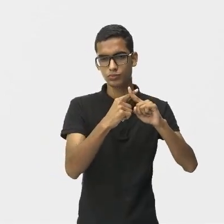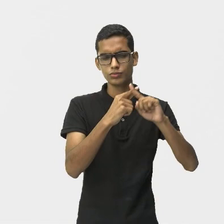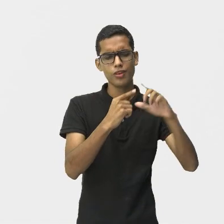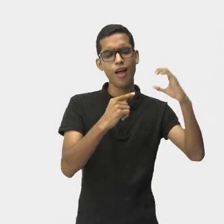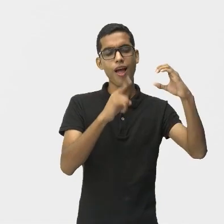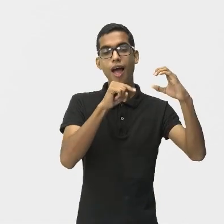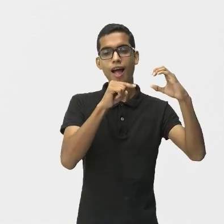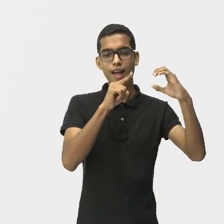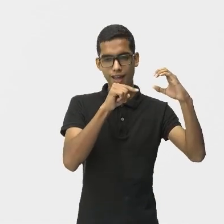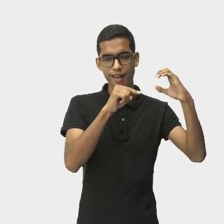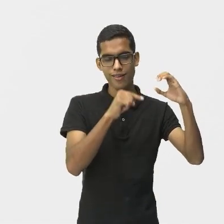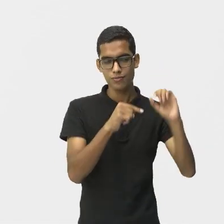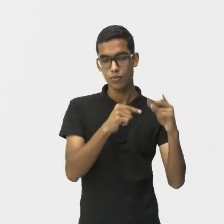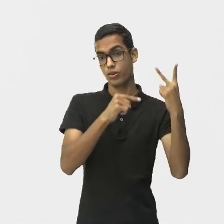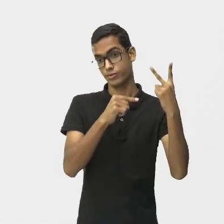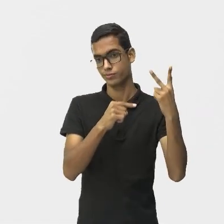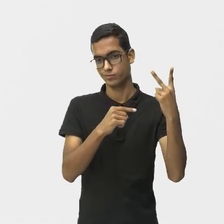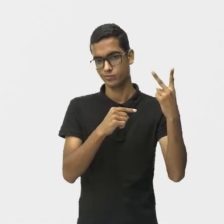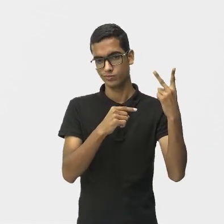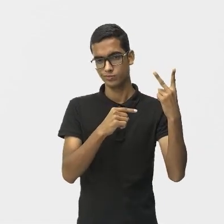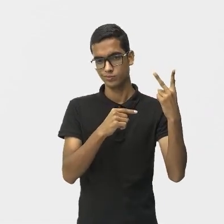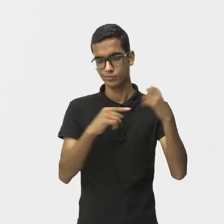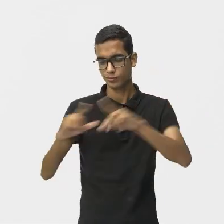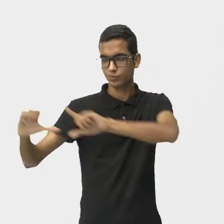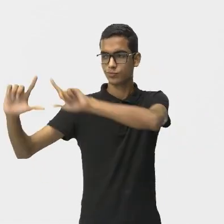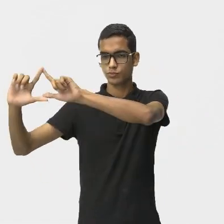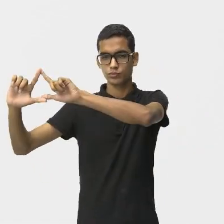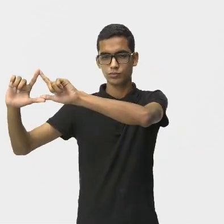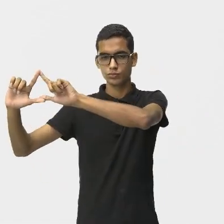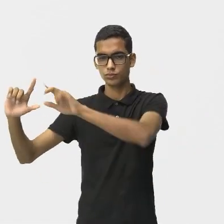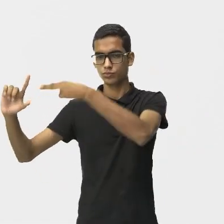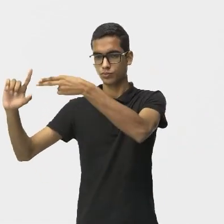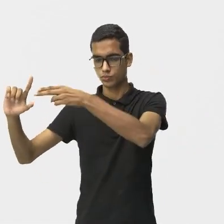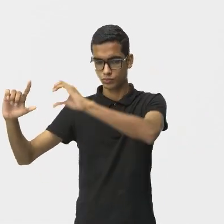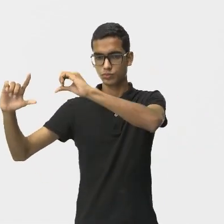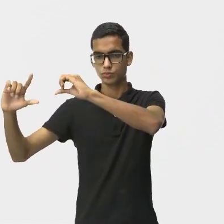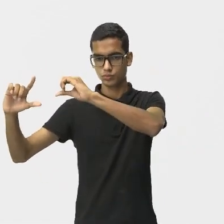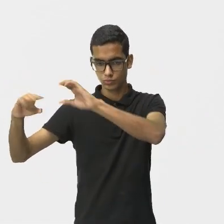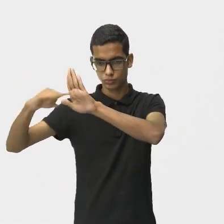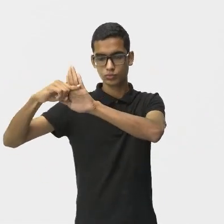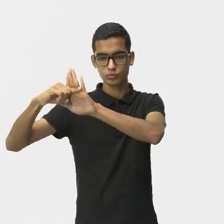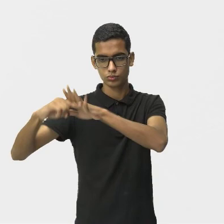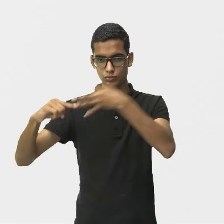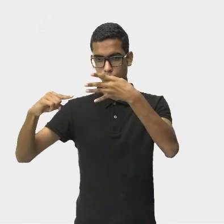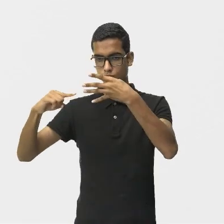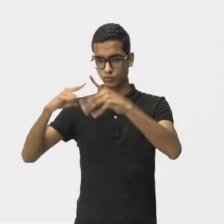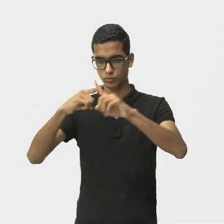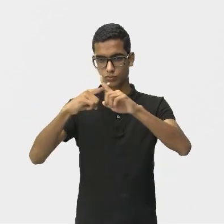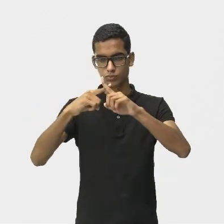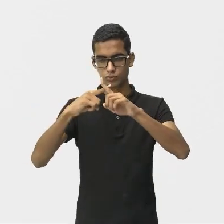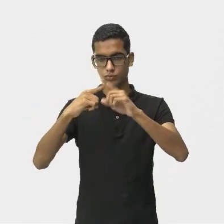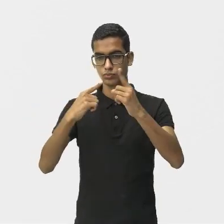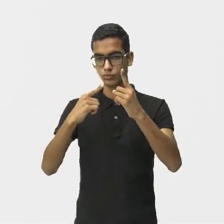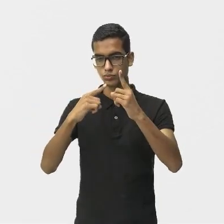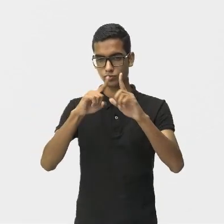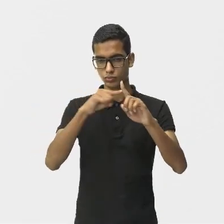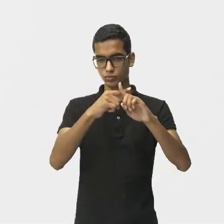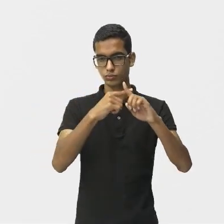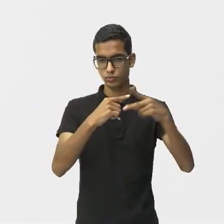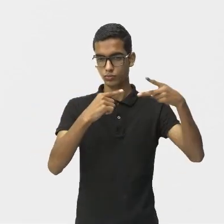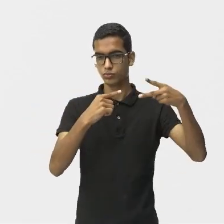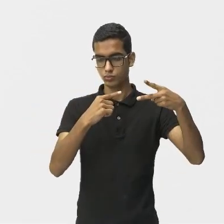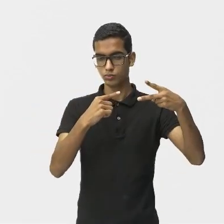Então, delta é igual a 9 menos 4 vezes 1 vezes 2, que vai dar